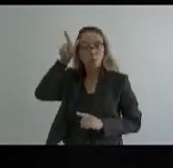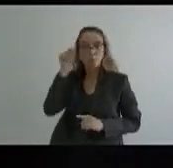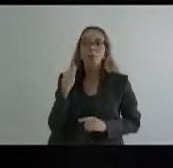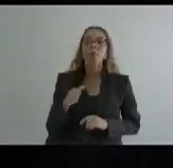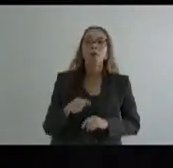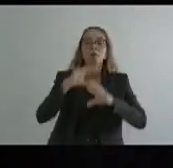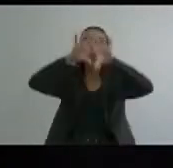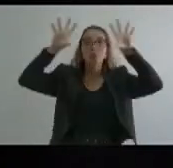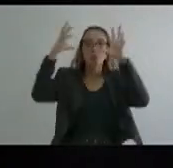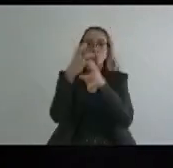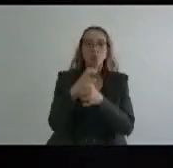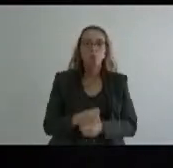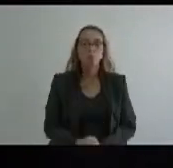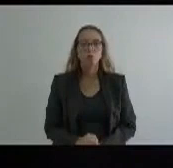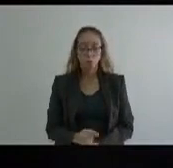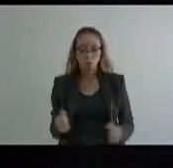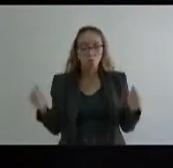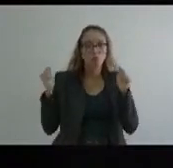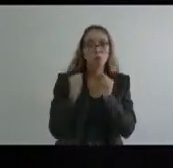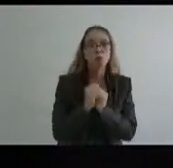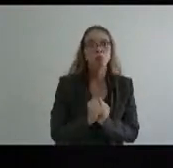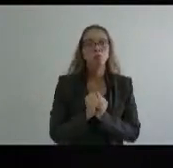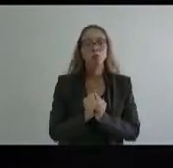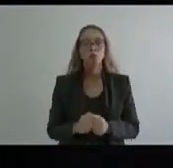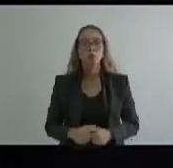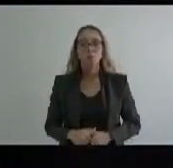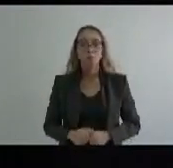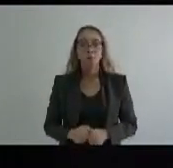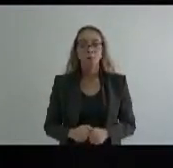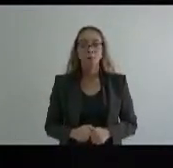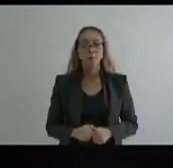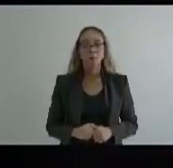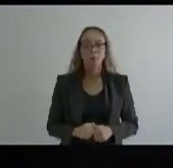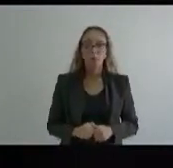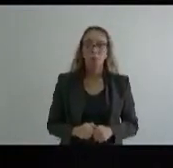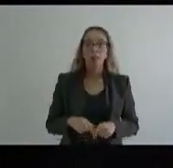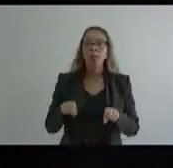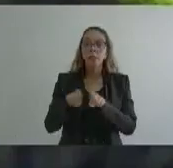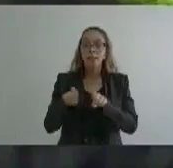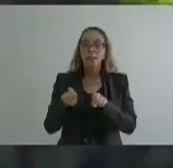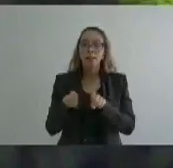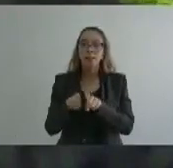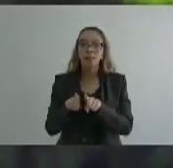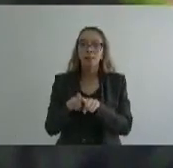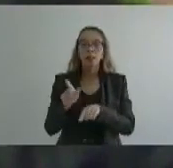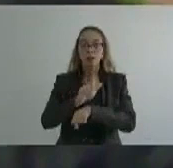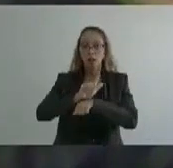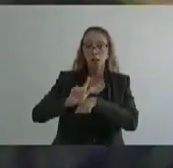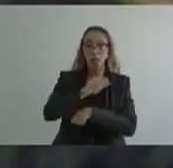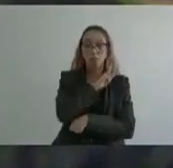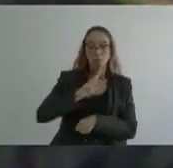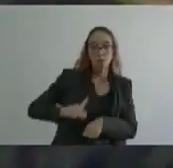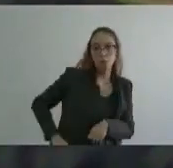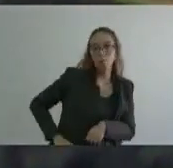extremamente presente para entregar resultados positivos. Da mesma forma, a gestão pública, que vai contar com um olhar